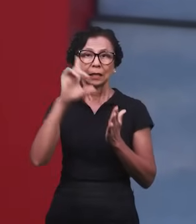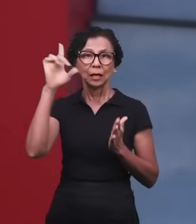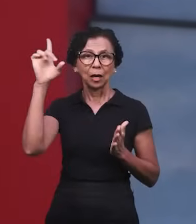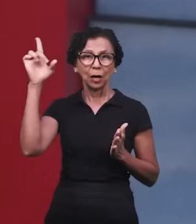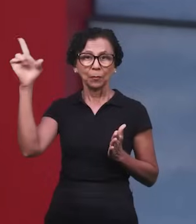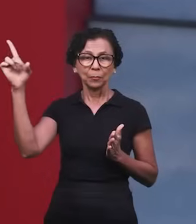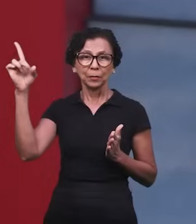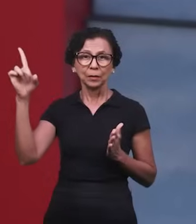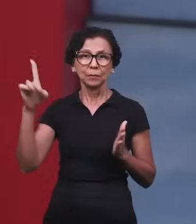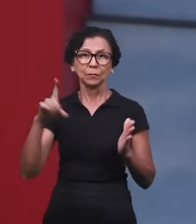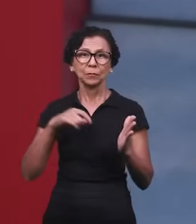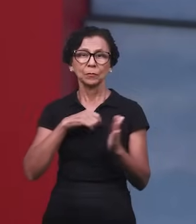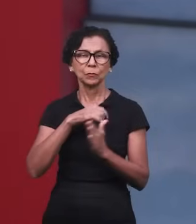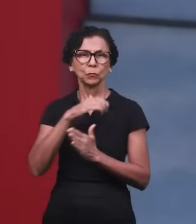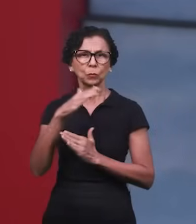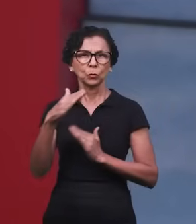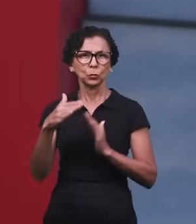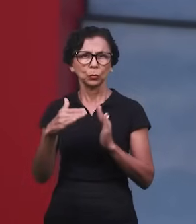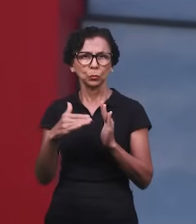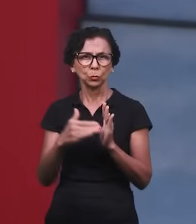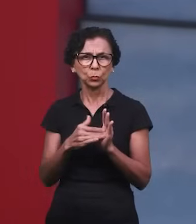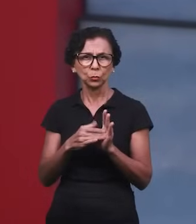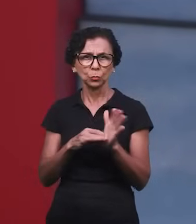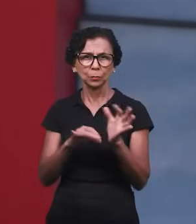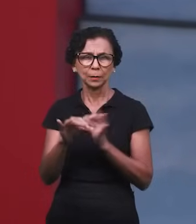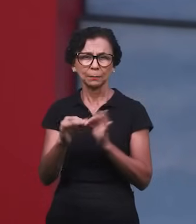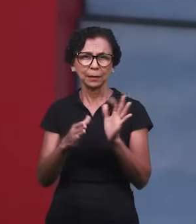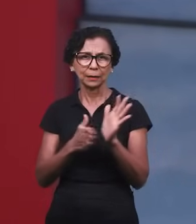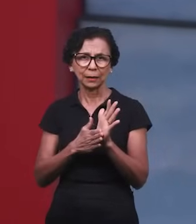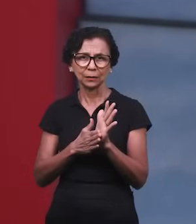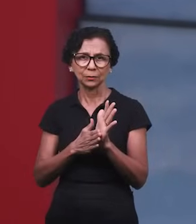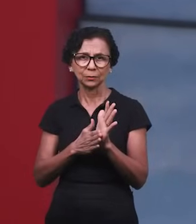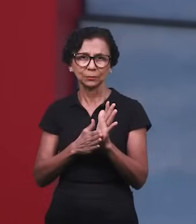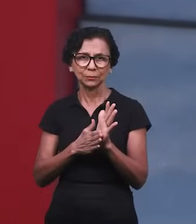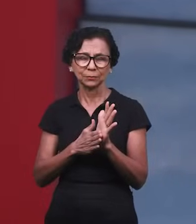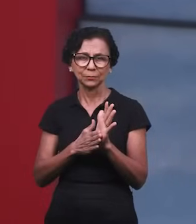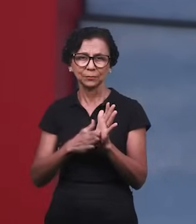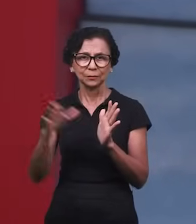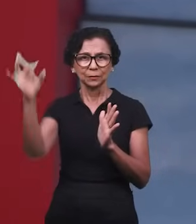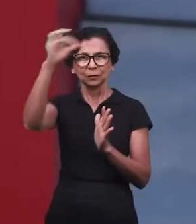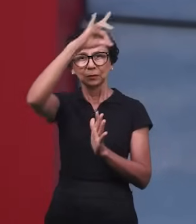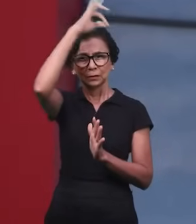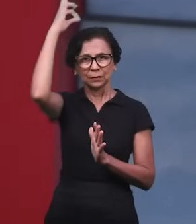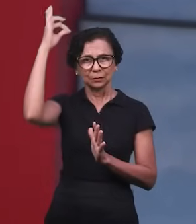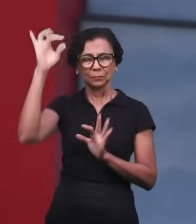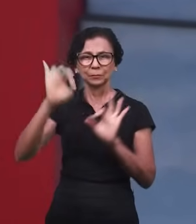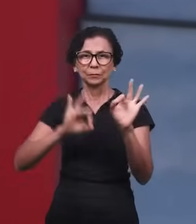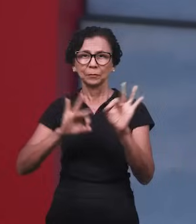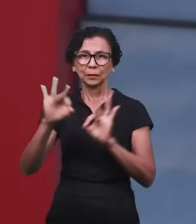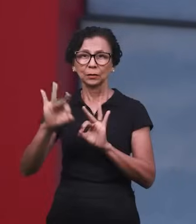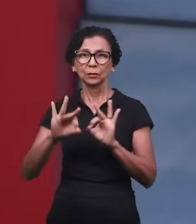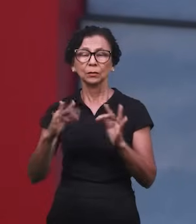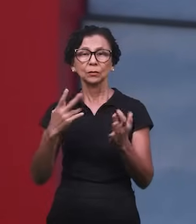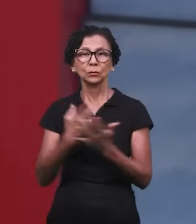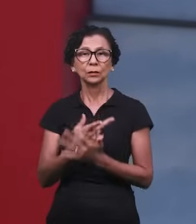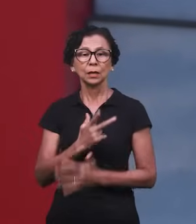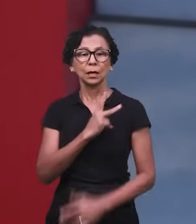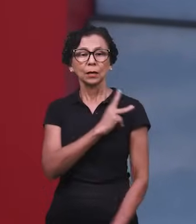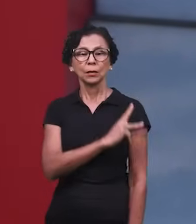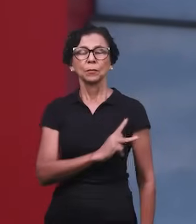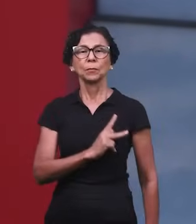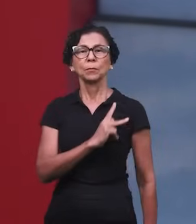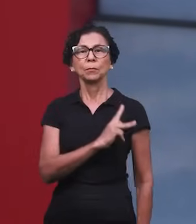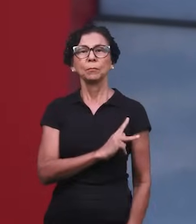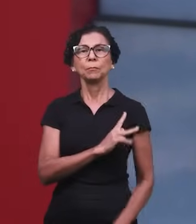bem pensado e planejado pelo Espírito Santo. A palavra de Deus fala que Paulo se defrontou